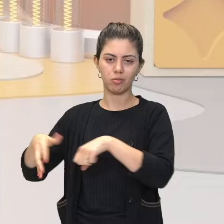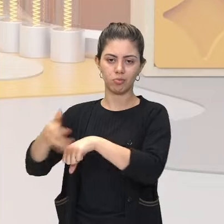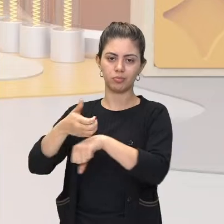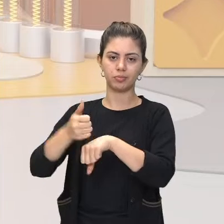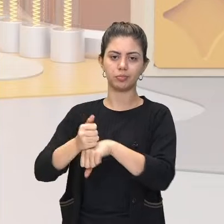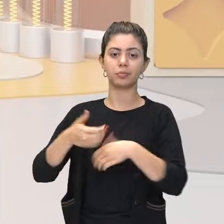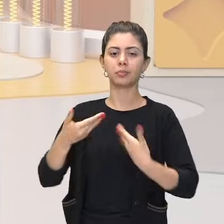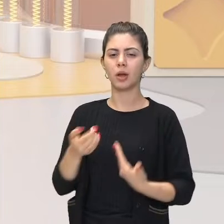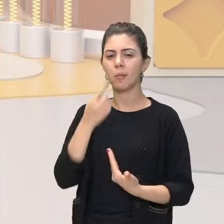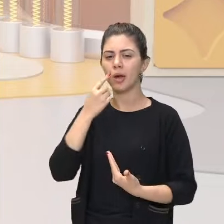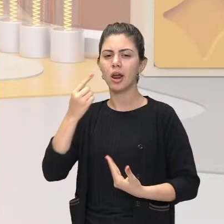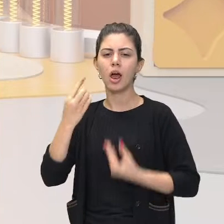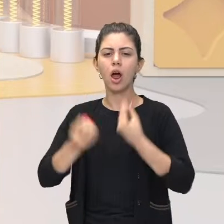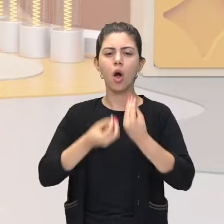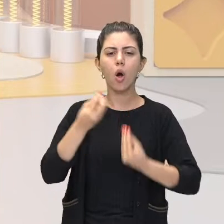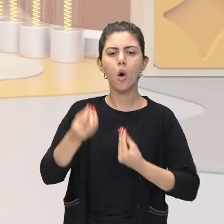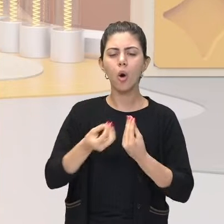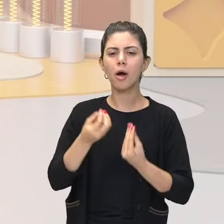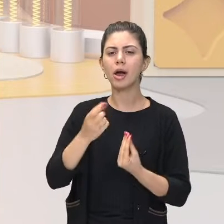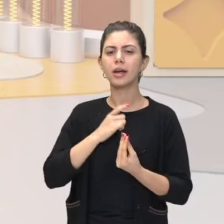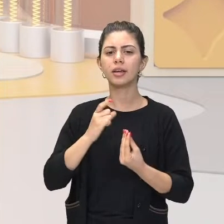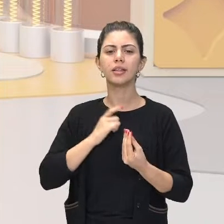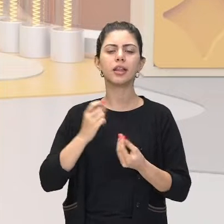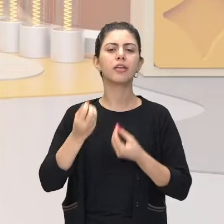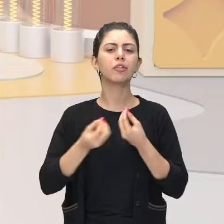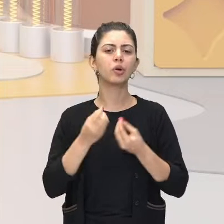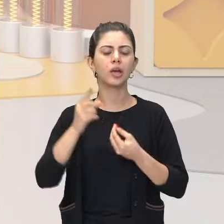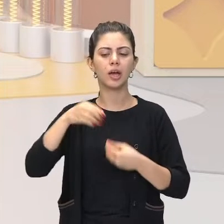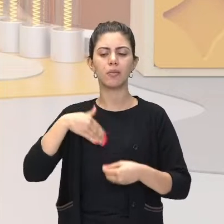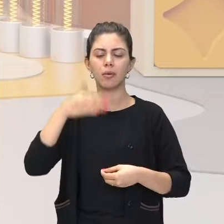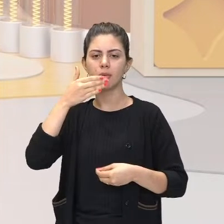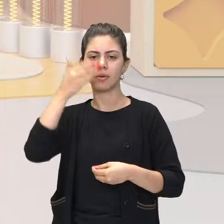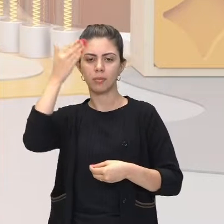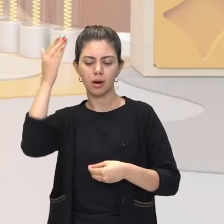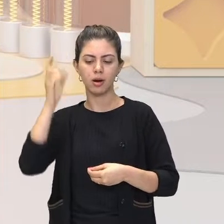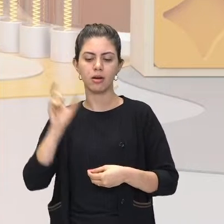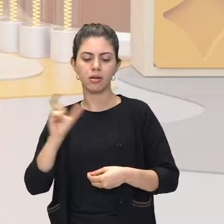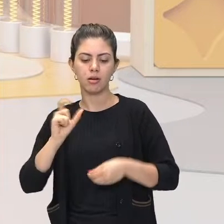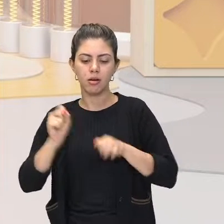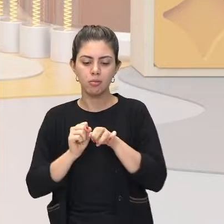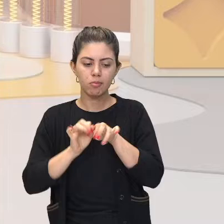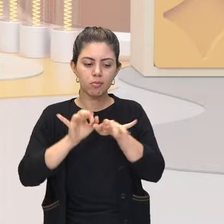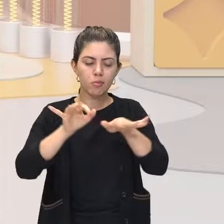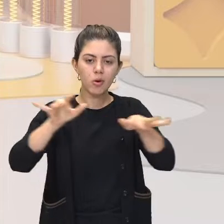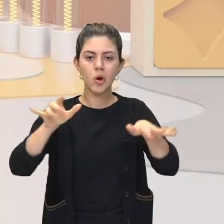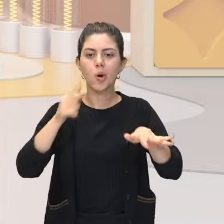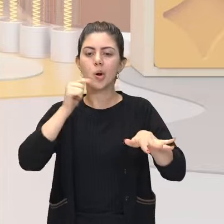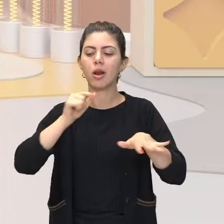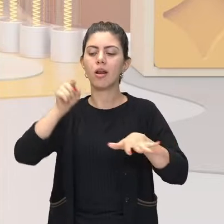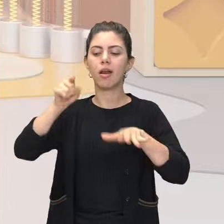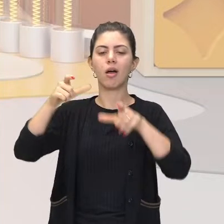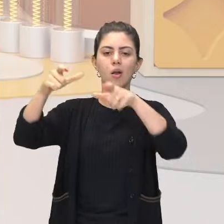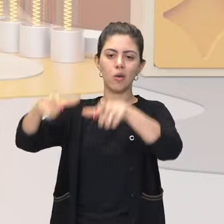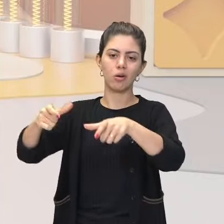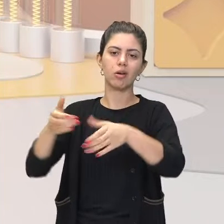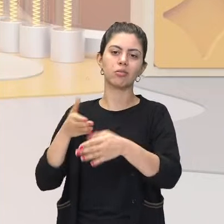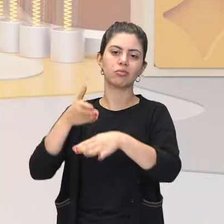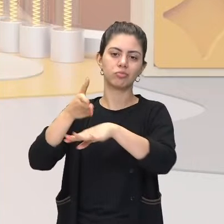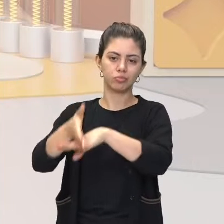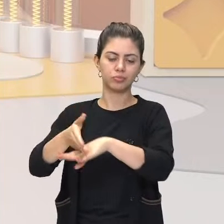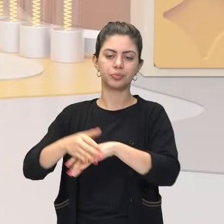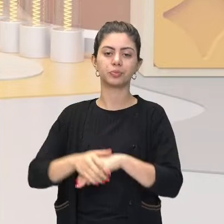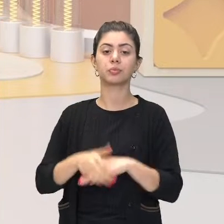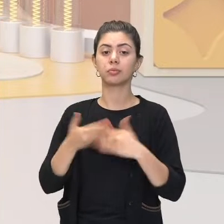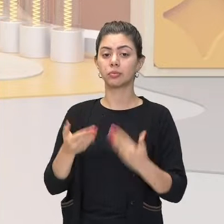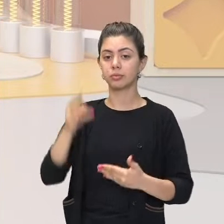agora como se deu, então, a expansão do islamismo para chegar até a Península Ibérica. Lembrando